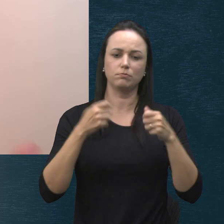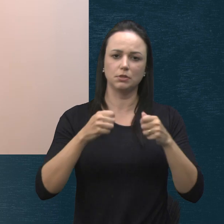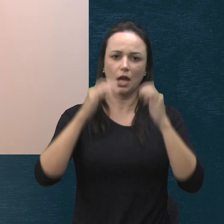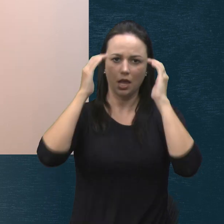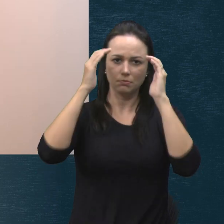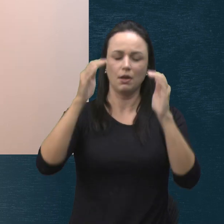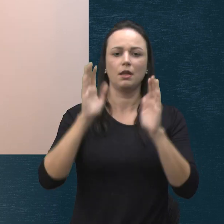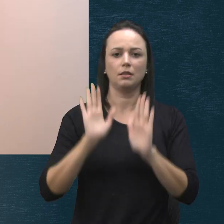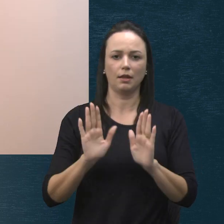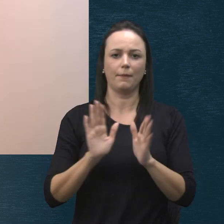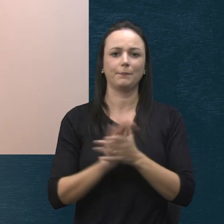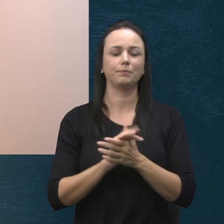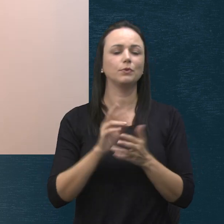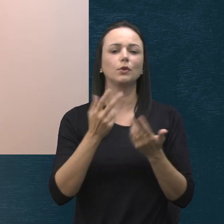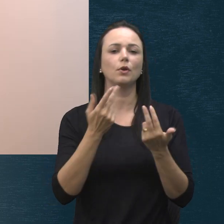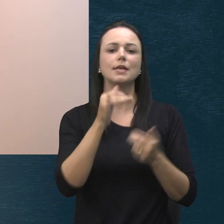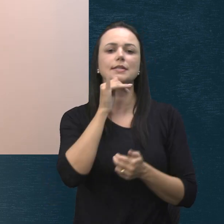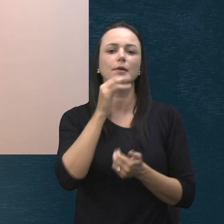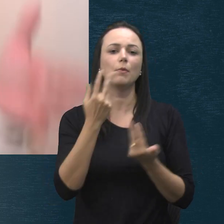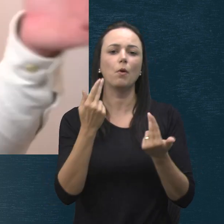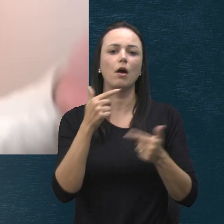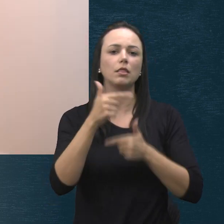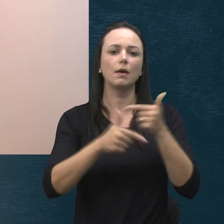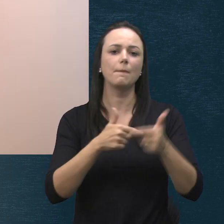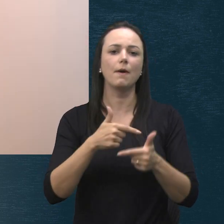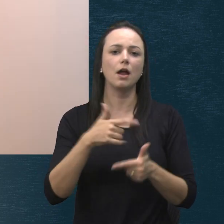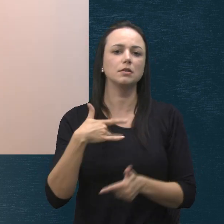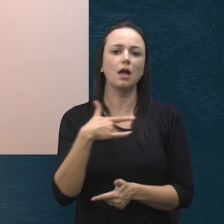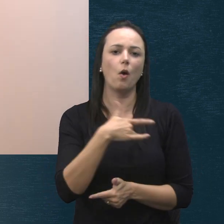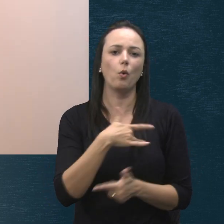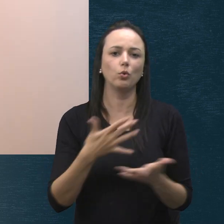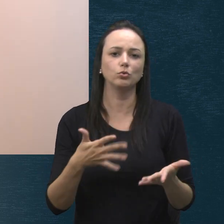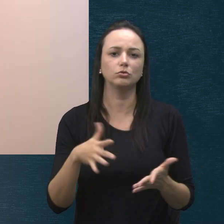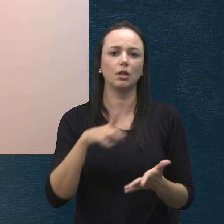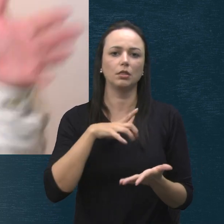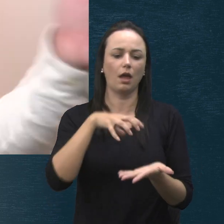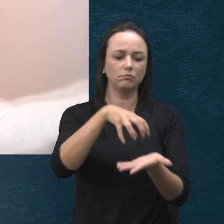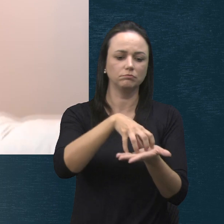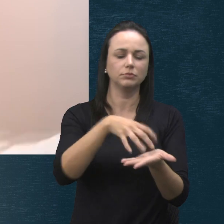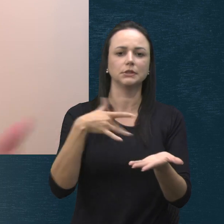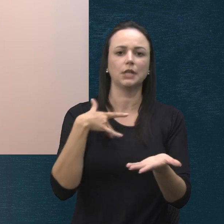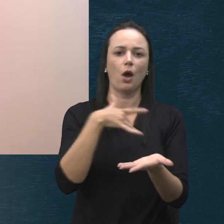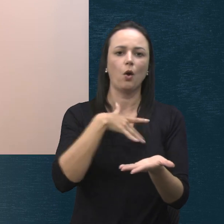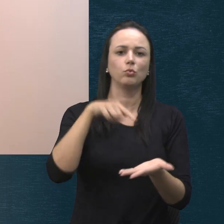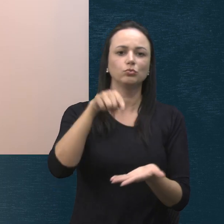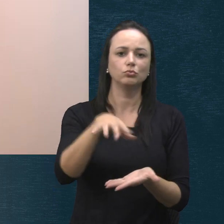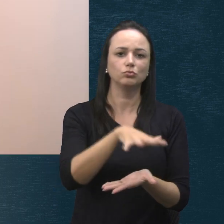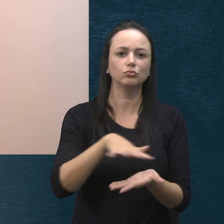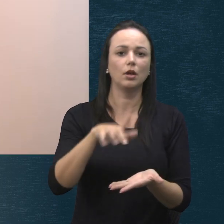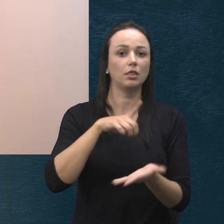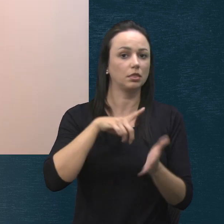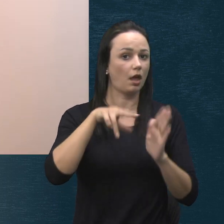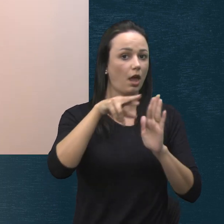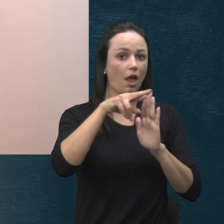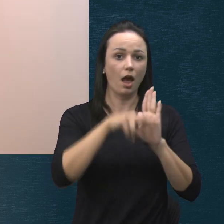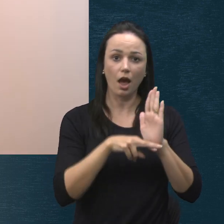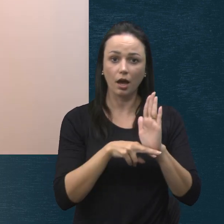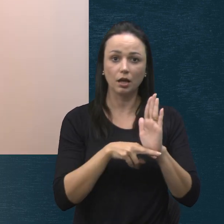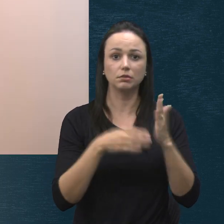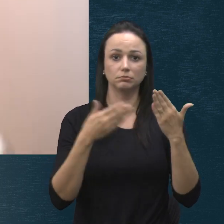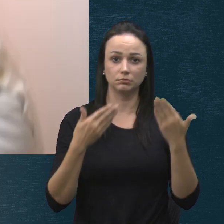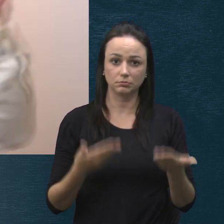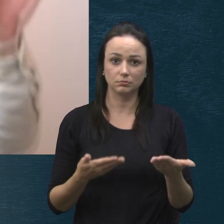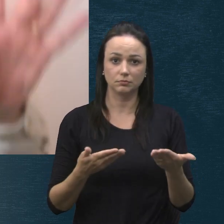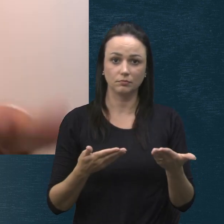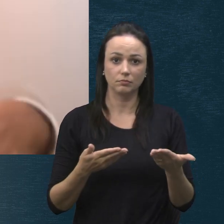são, por exemplo, o serviço de saúde, né? Que você tem a agência de saúde que estabelece lá as regras, né?